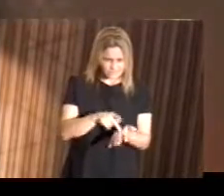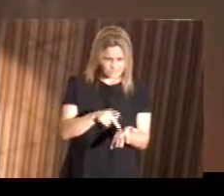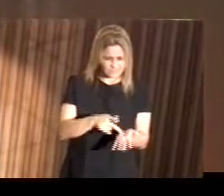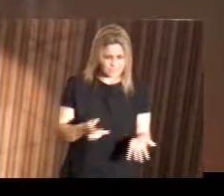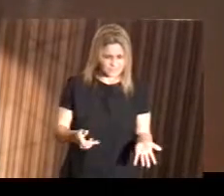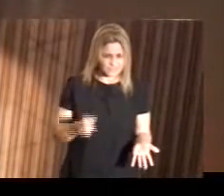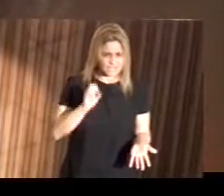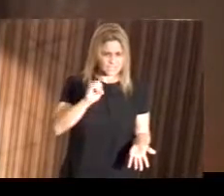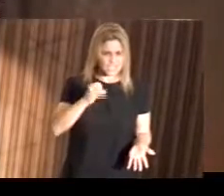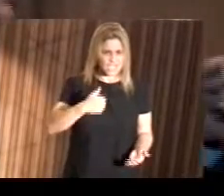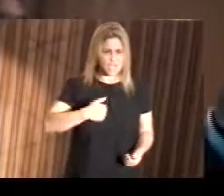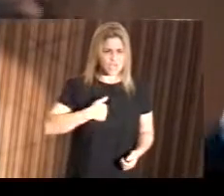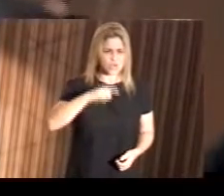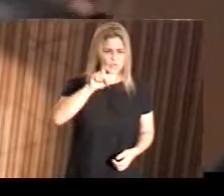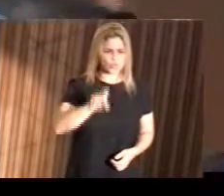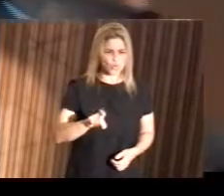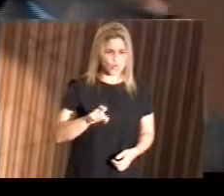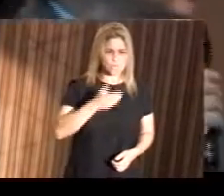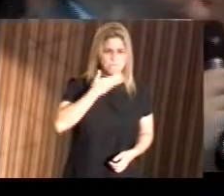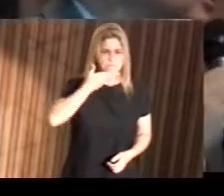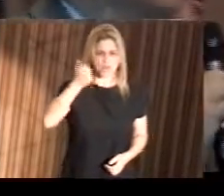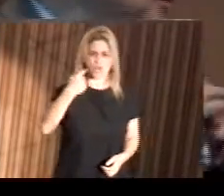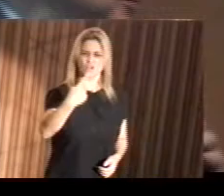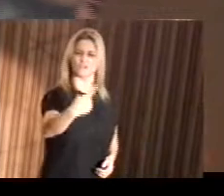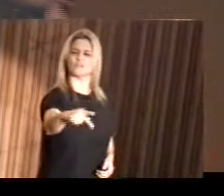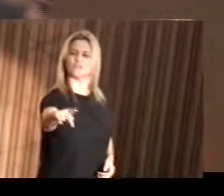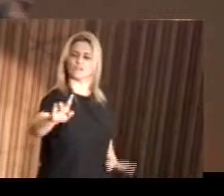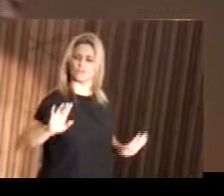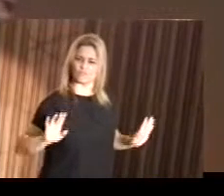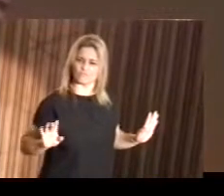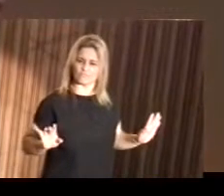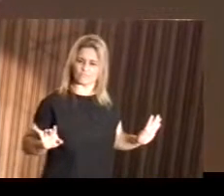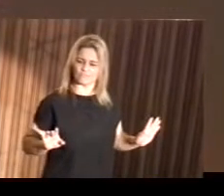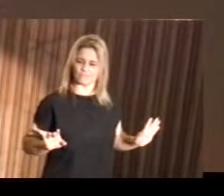Quando o meu direito é mais importante do que a vida do outro.